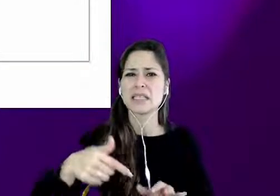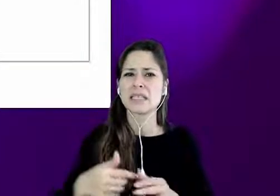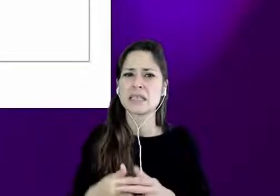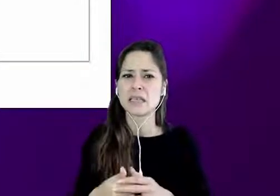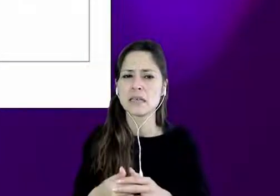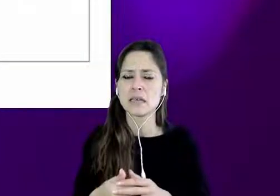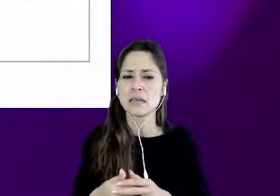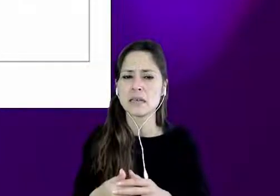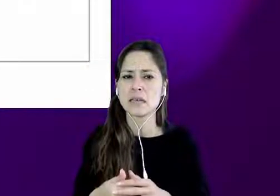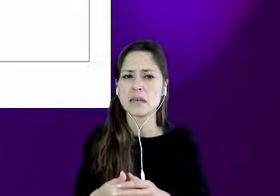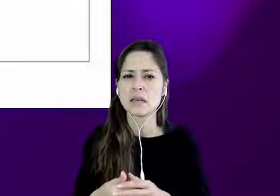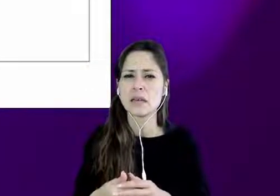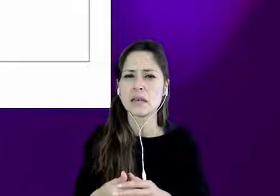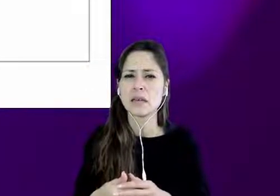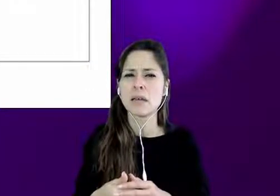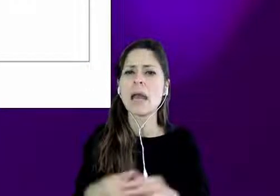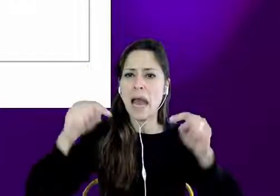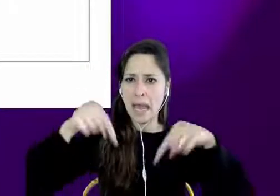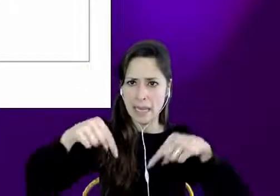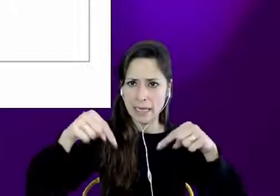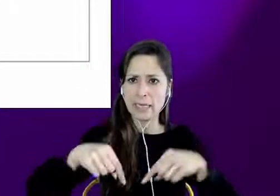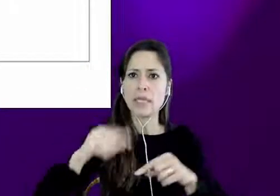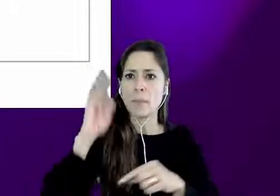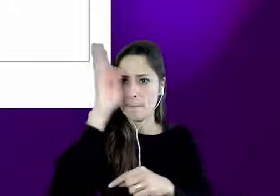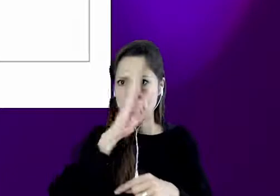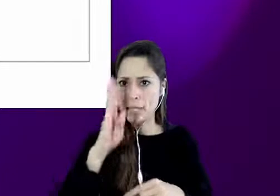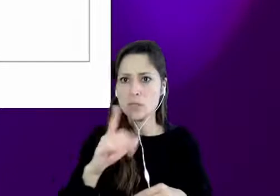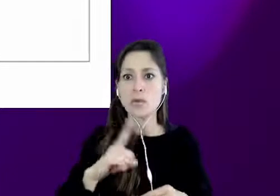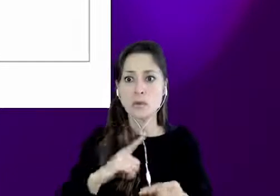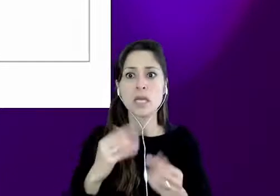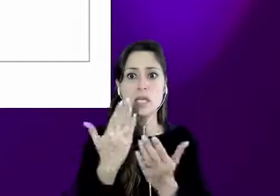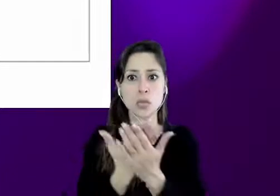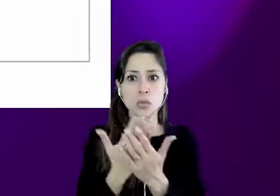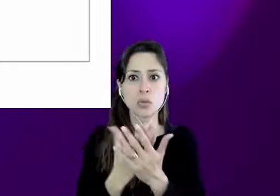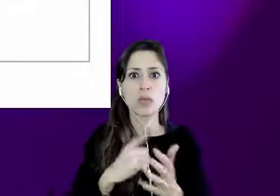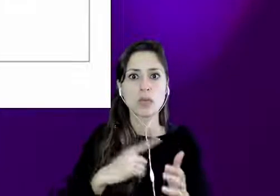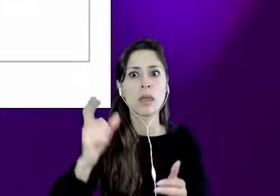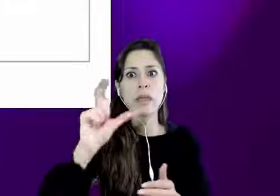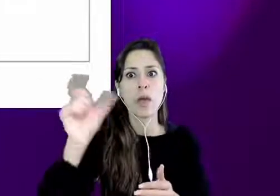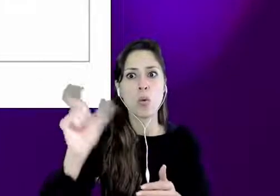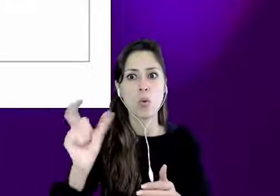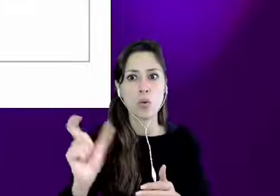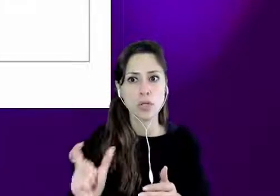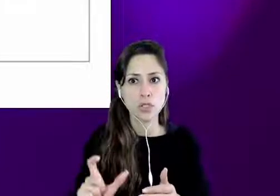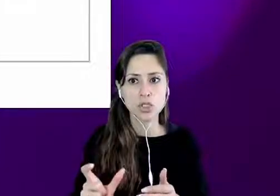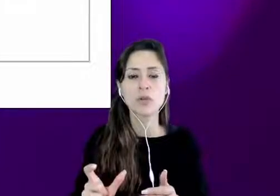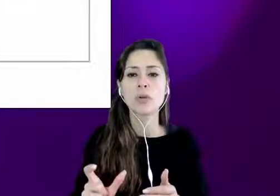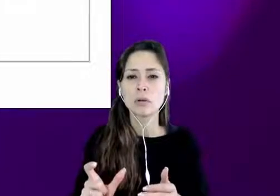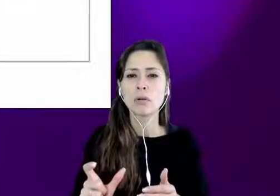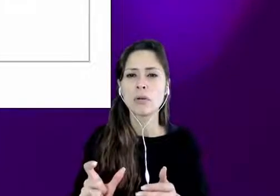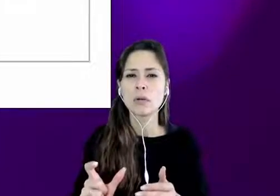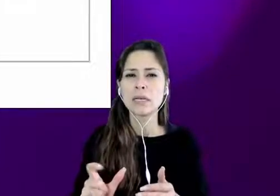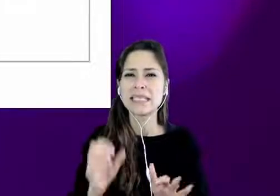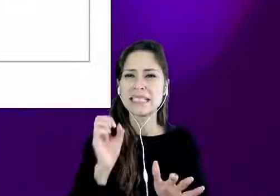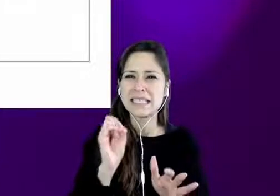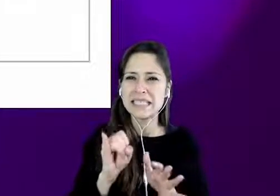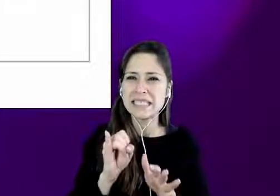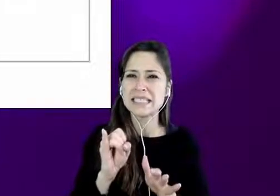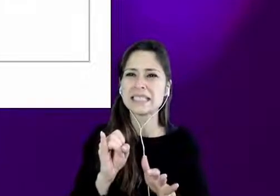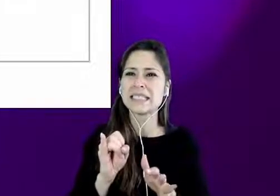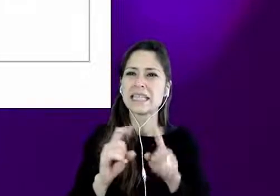Brasileira de Estudos de Hipertensão, ela reconhece que um algoritmo possível seria, se estiverem presente estado hipertensivo, aqui reconhecido